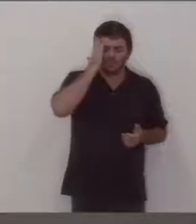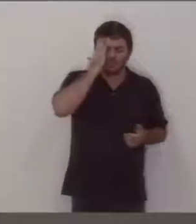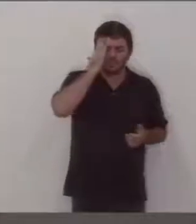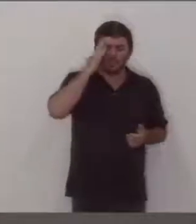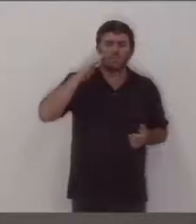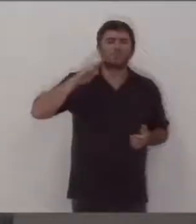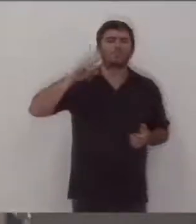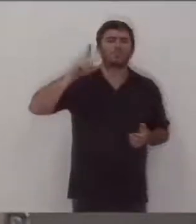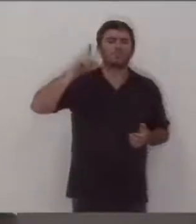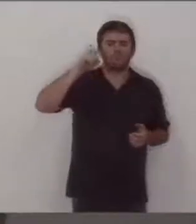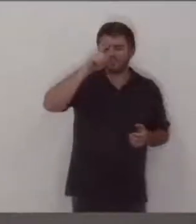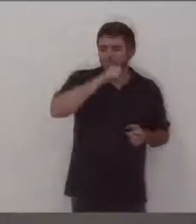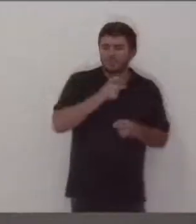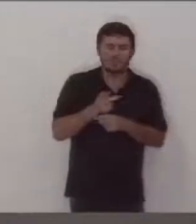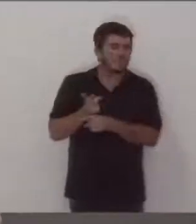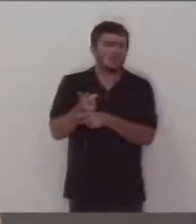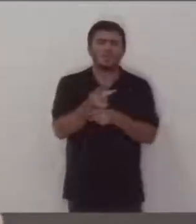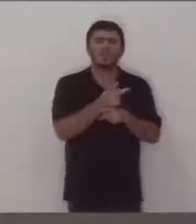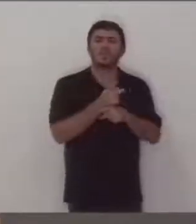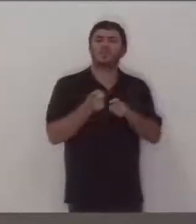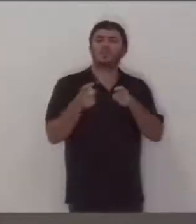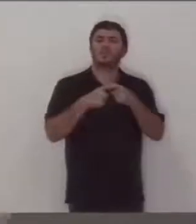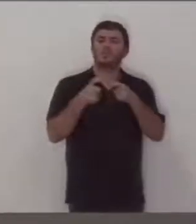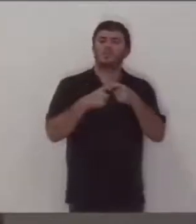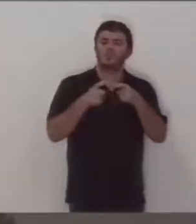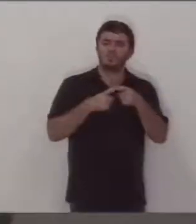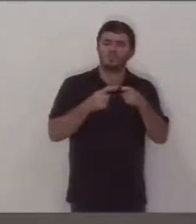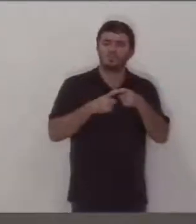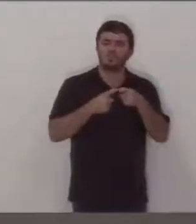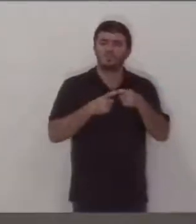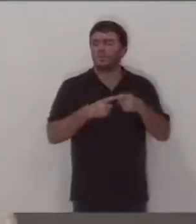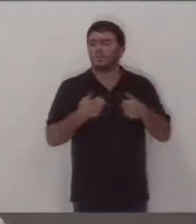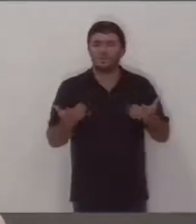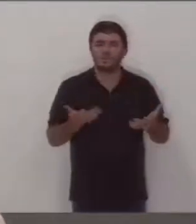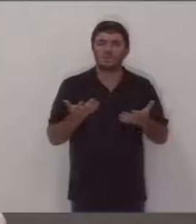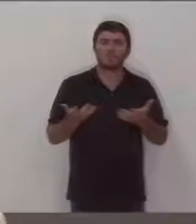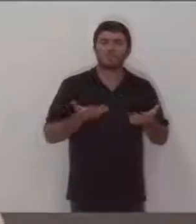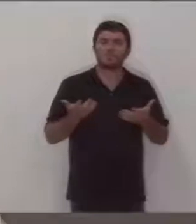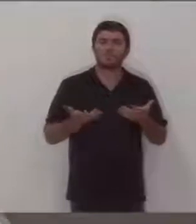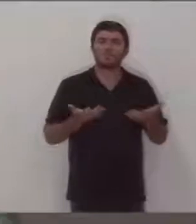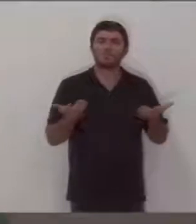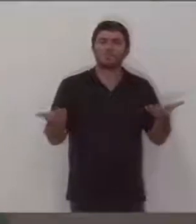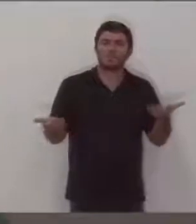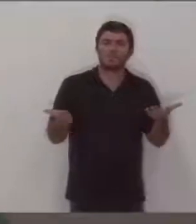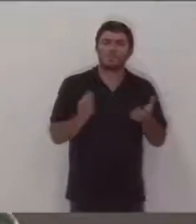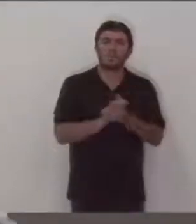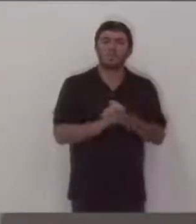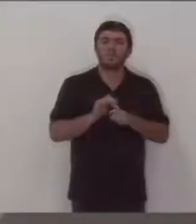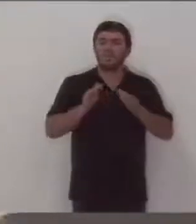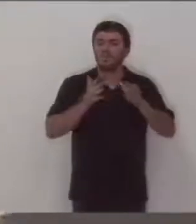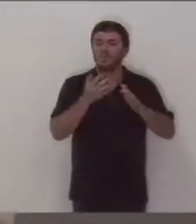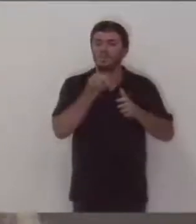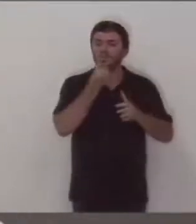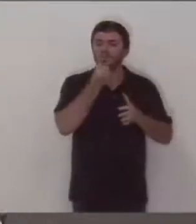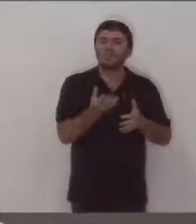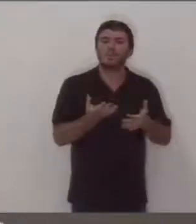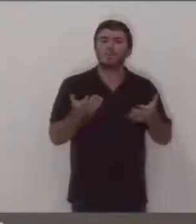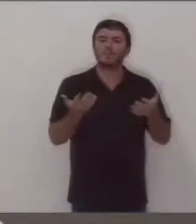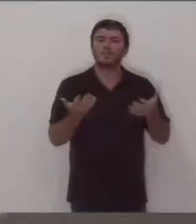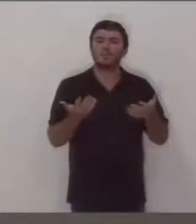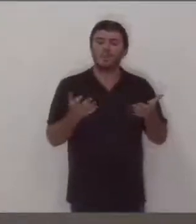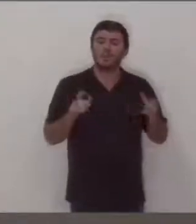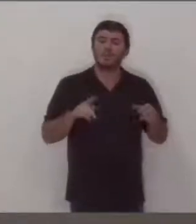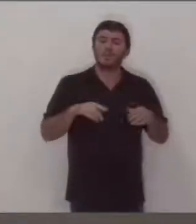o atendimento médico, né? Normalmente, a procura do atendimento médico, porque você já não está numa boa situação. Então, quanto mais